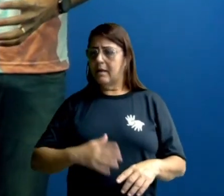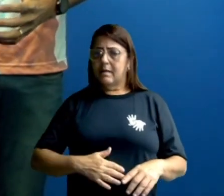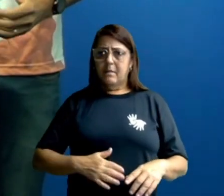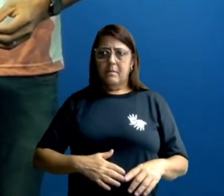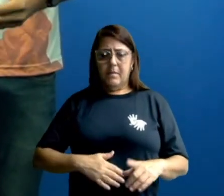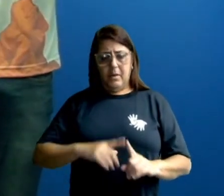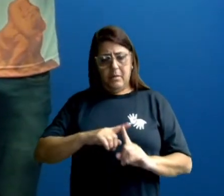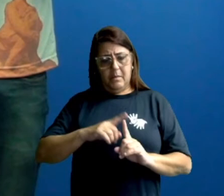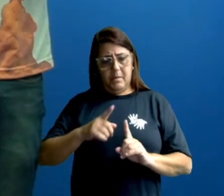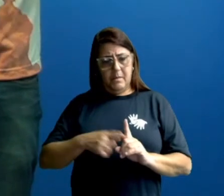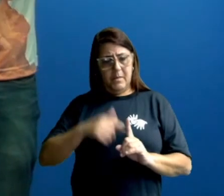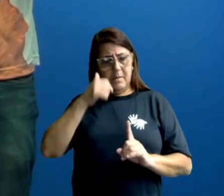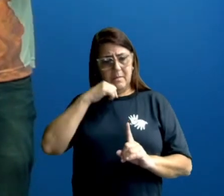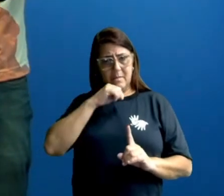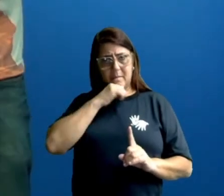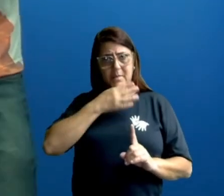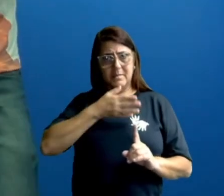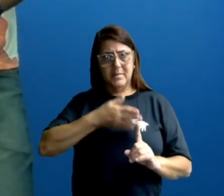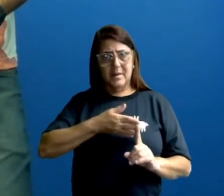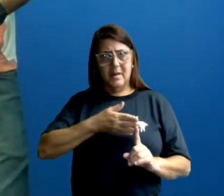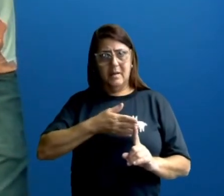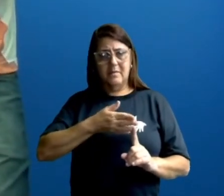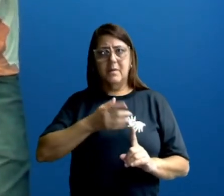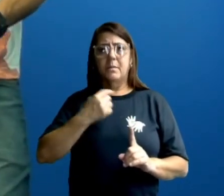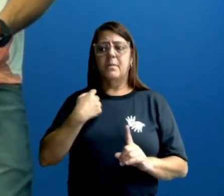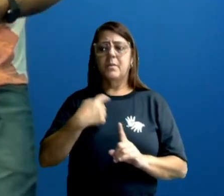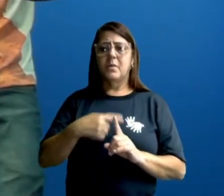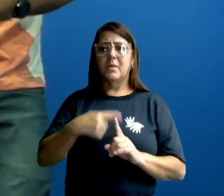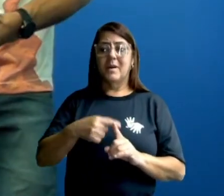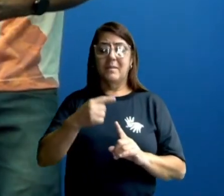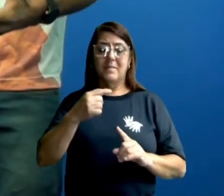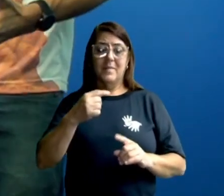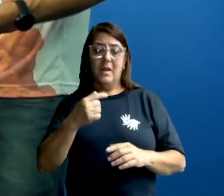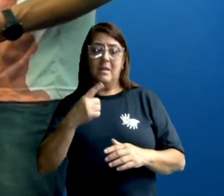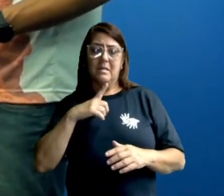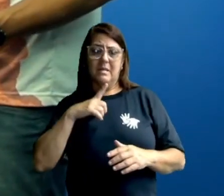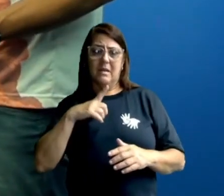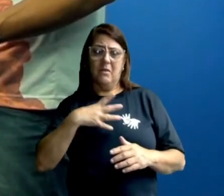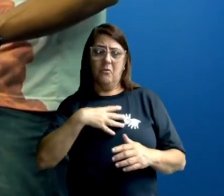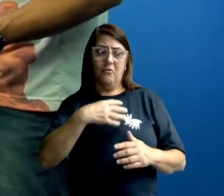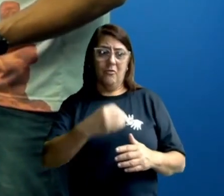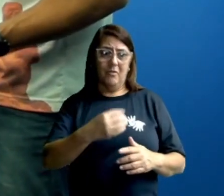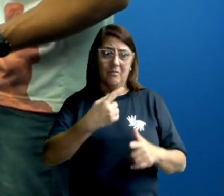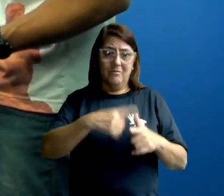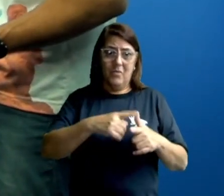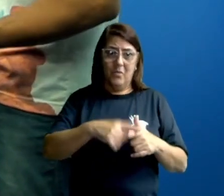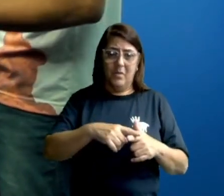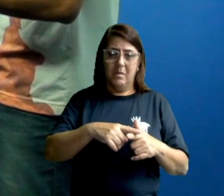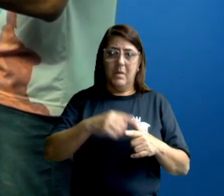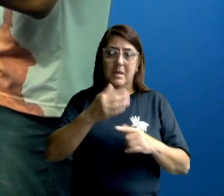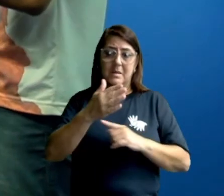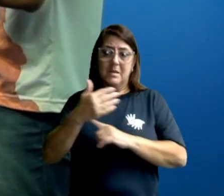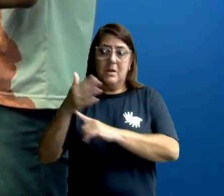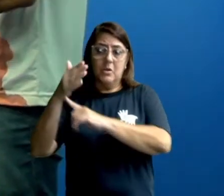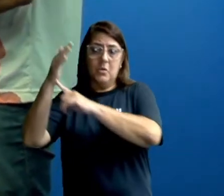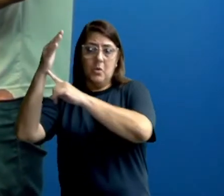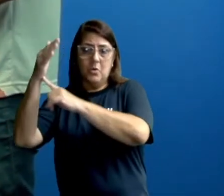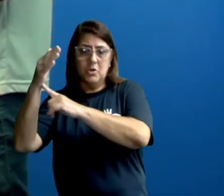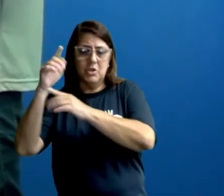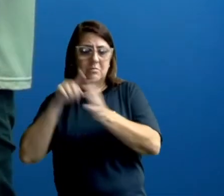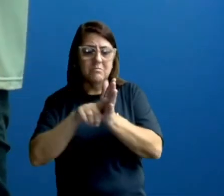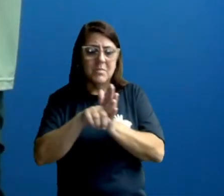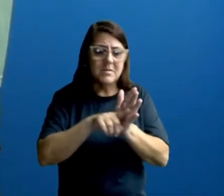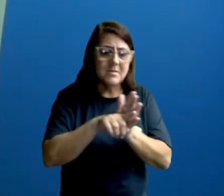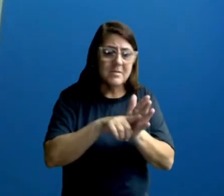da mamãe só são tidos graças ao avanço da tecnologia, tá certo? Como,